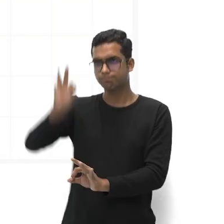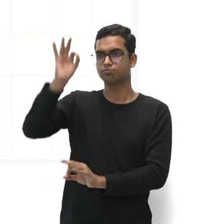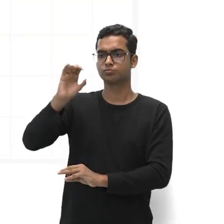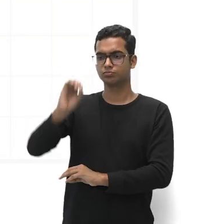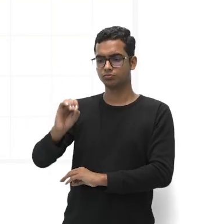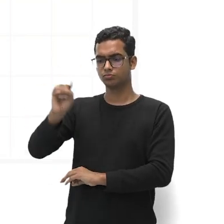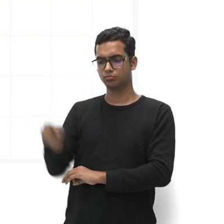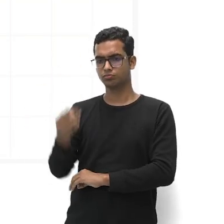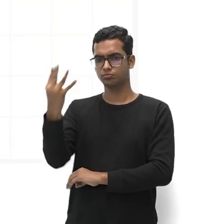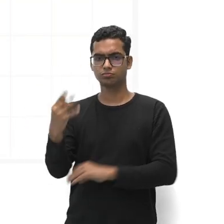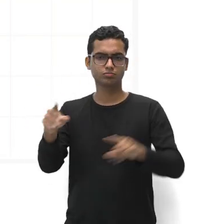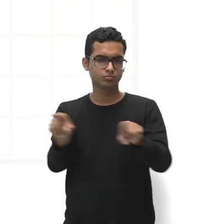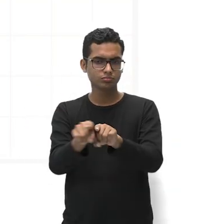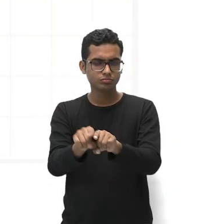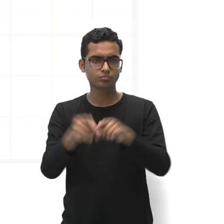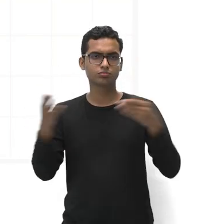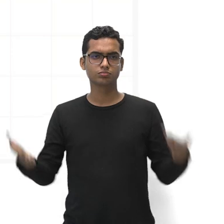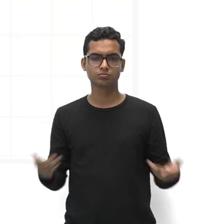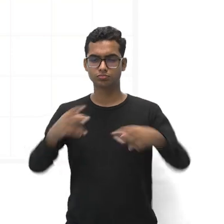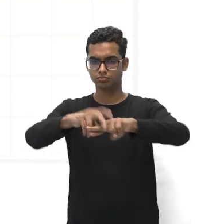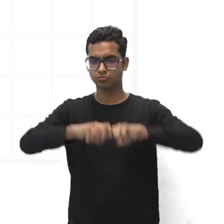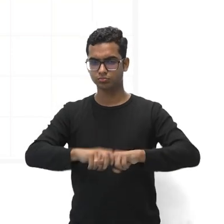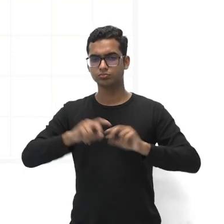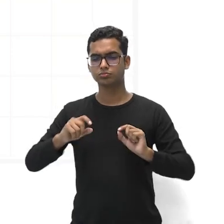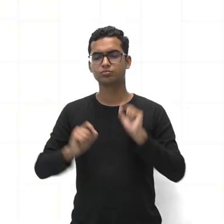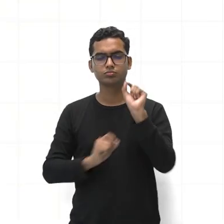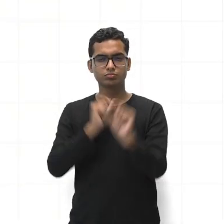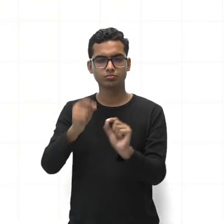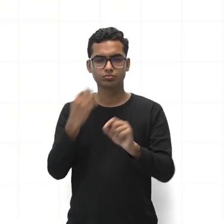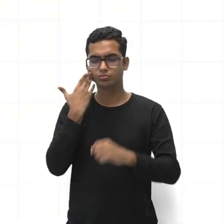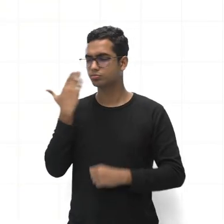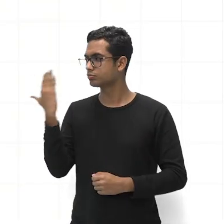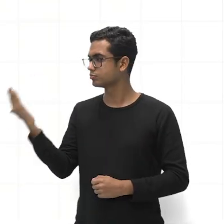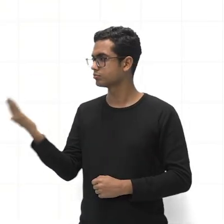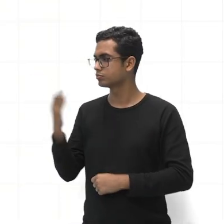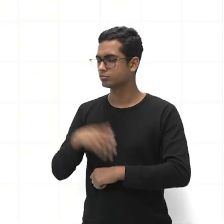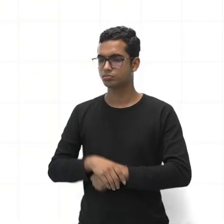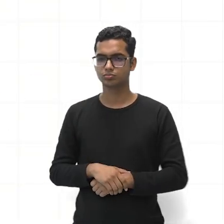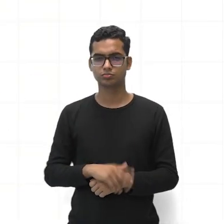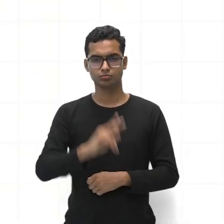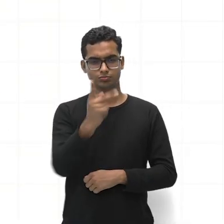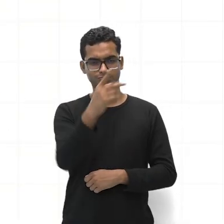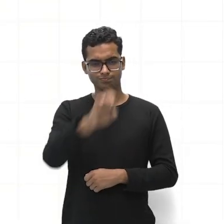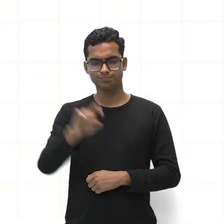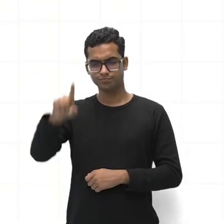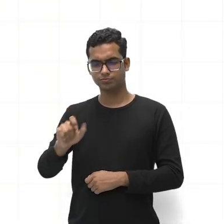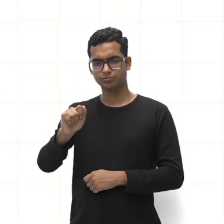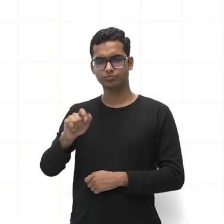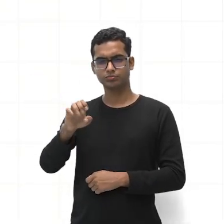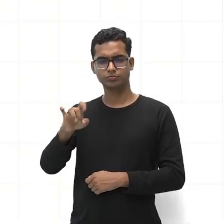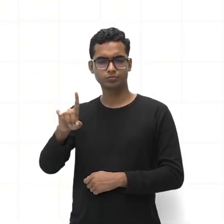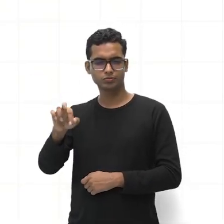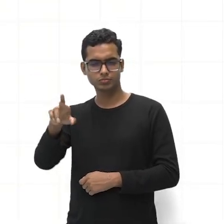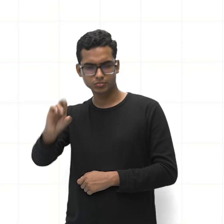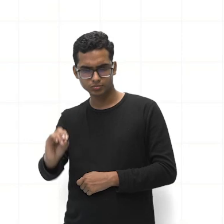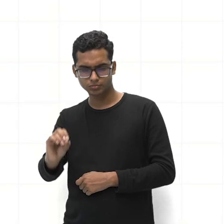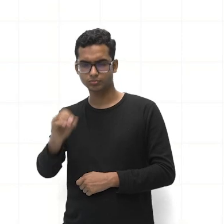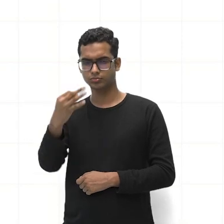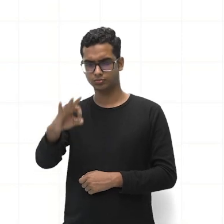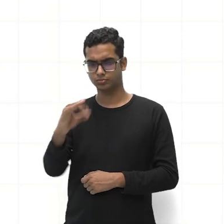altura, né? É porque justamente ele é um hexaedro